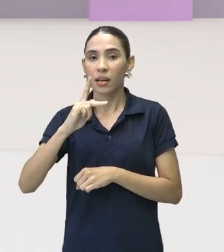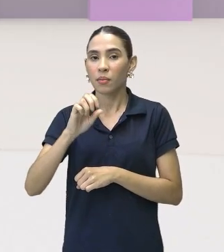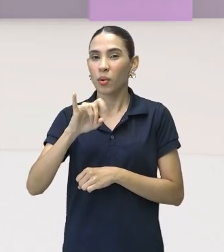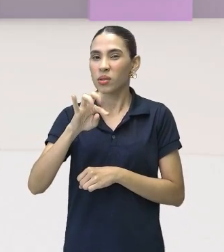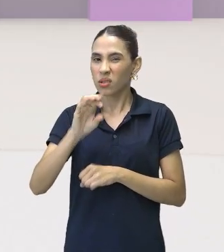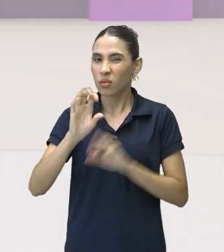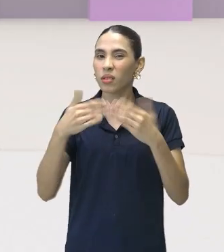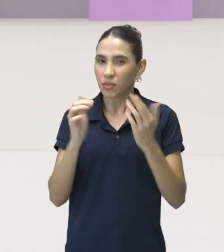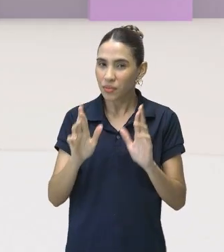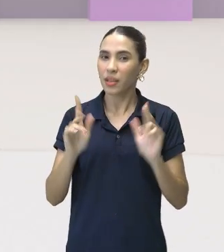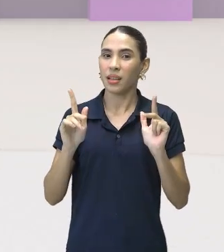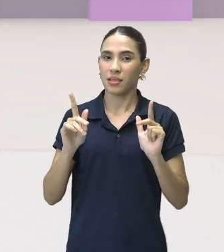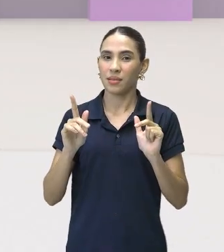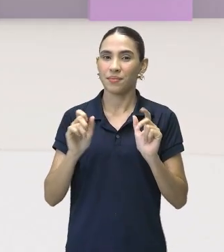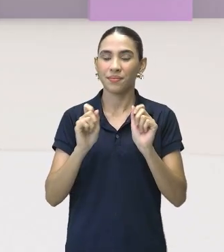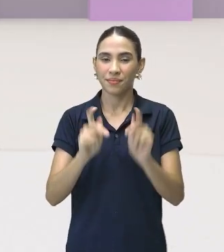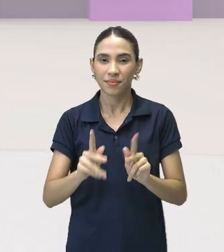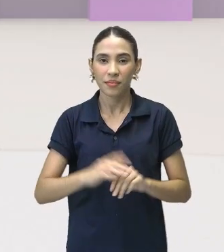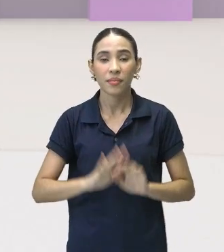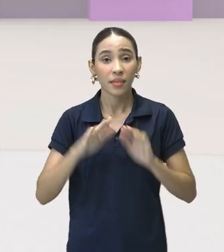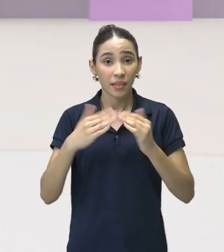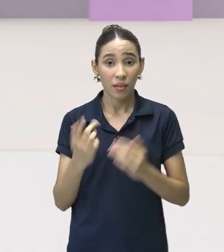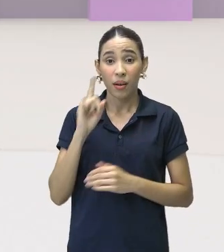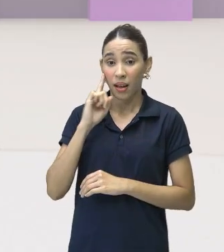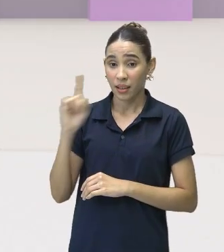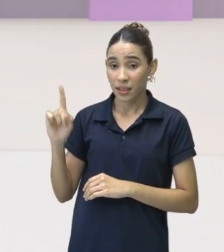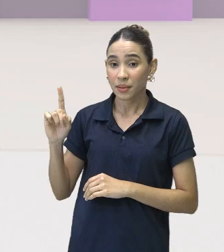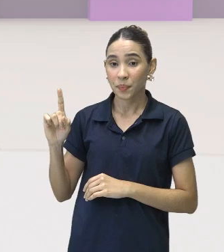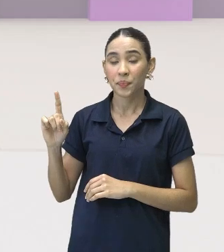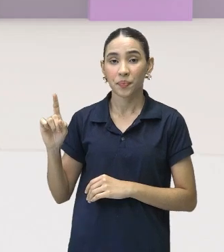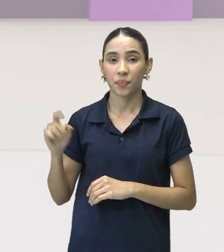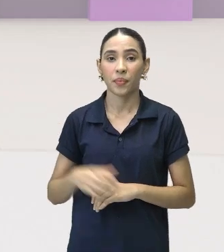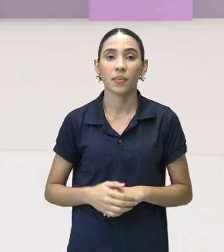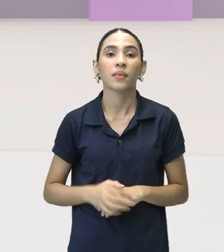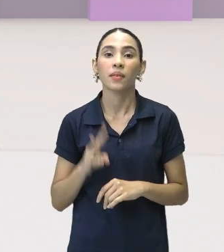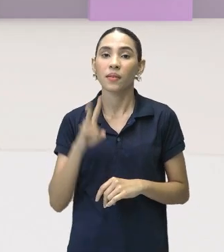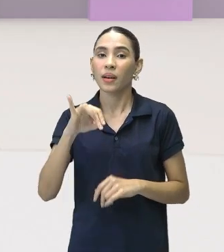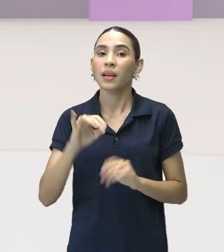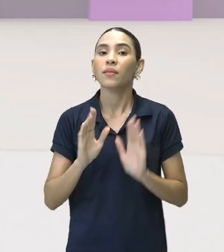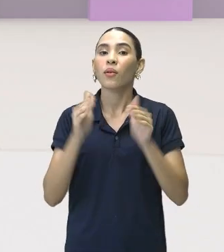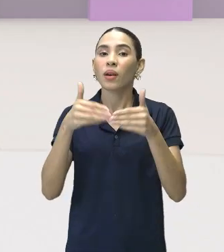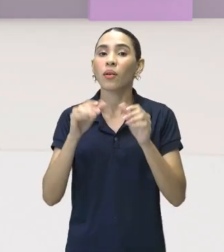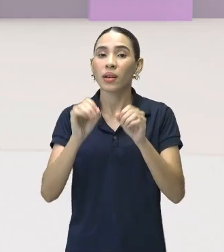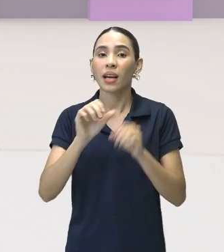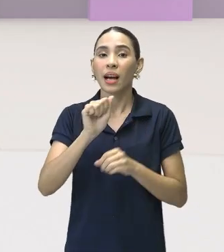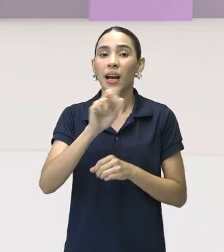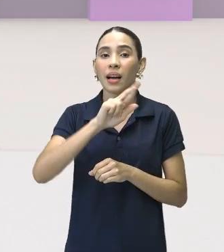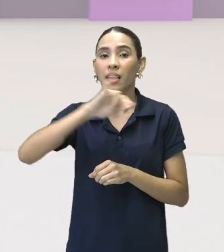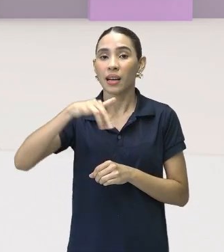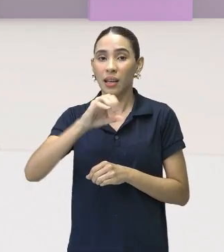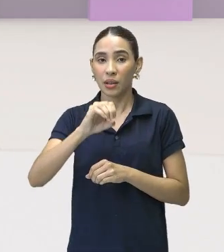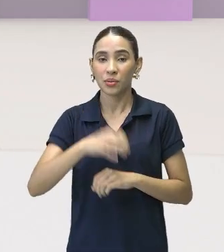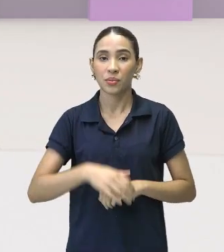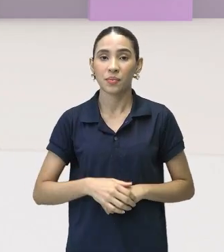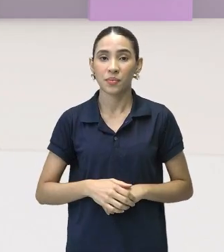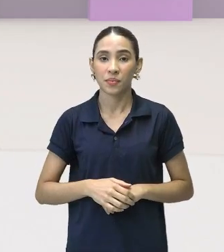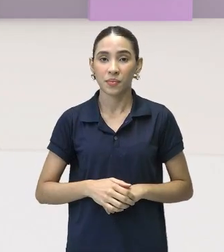uma diferenciação, tá bom? Então, aqui a gente, né, trata-se de arranjo.